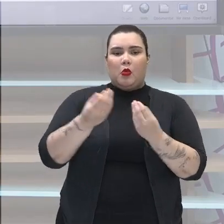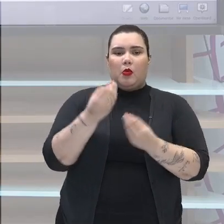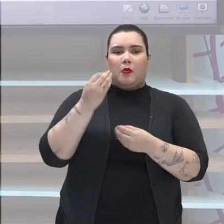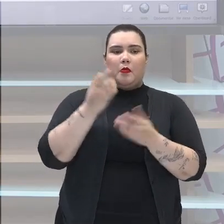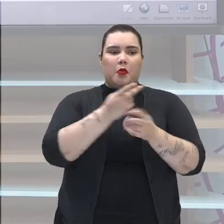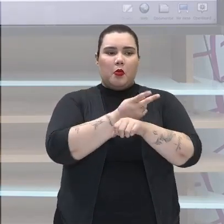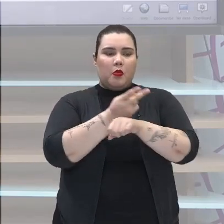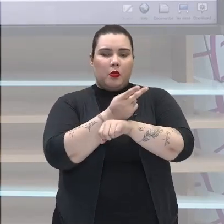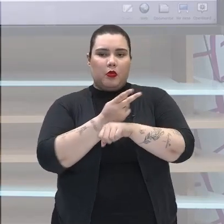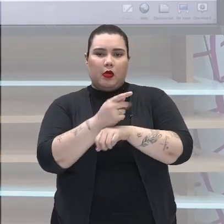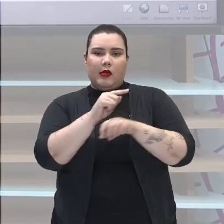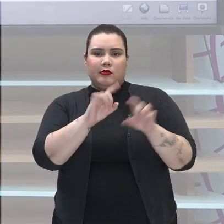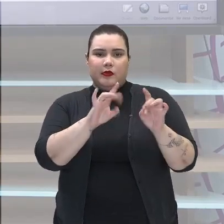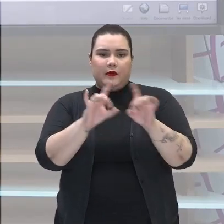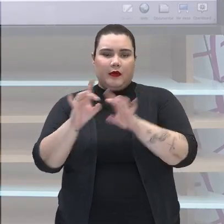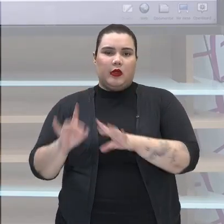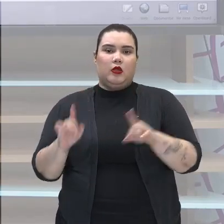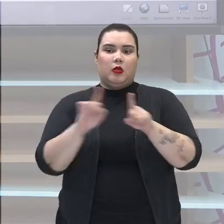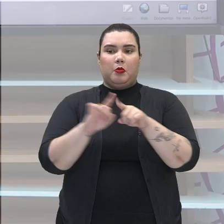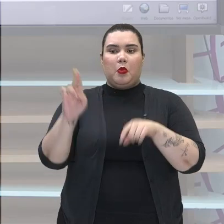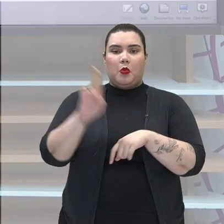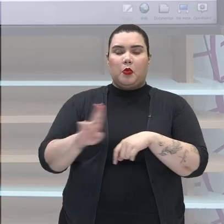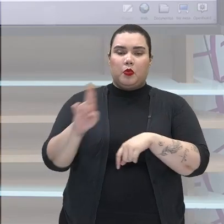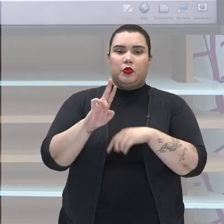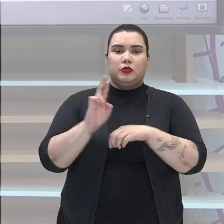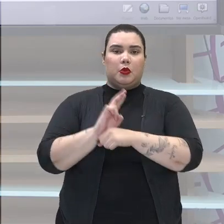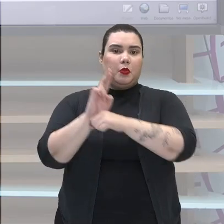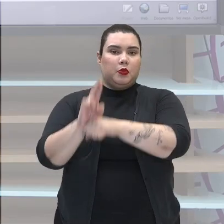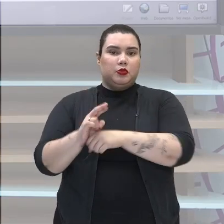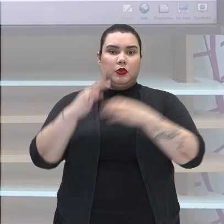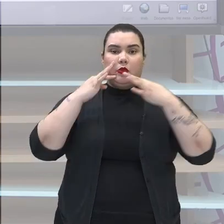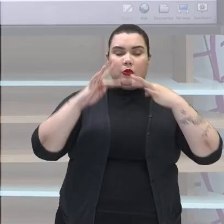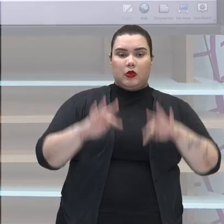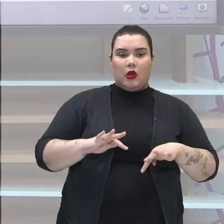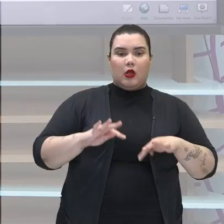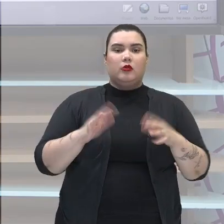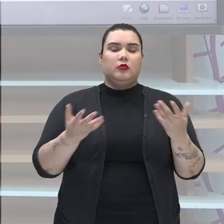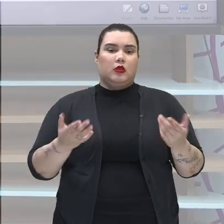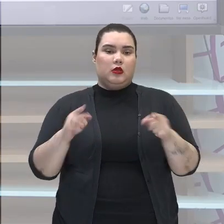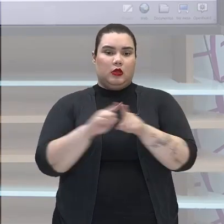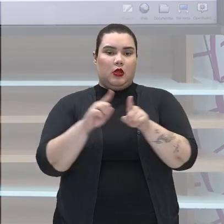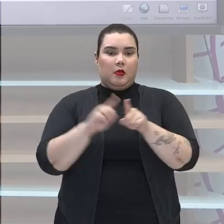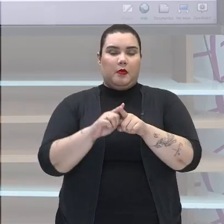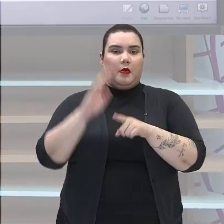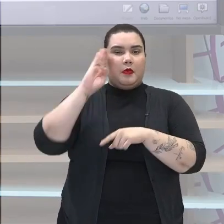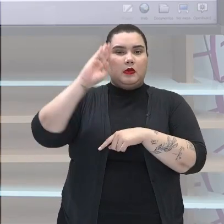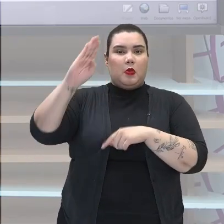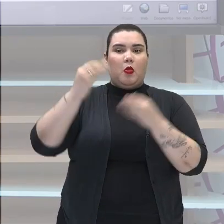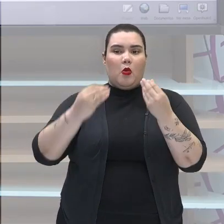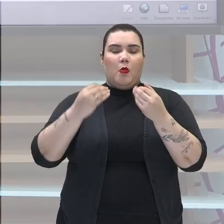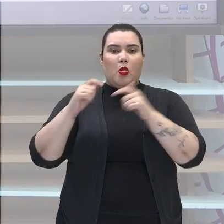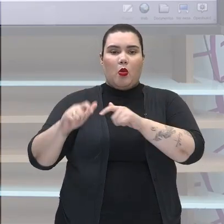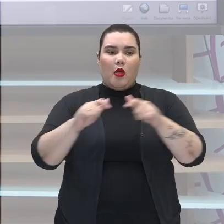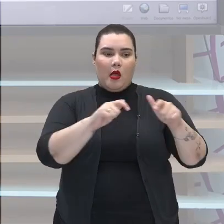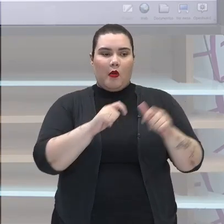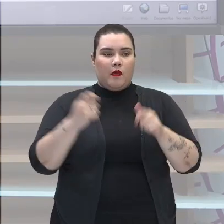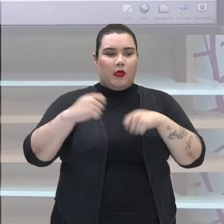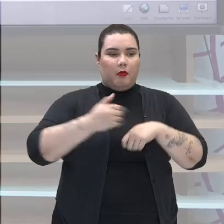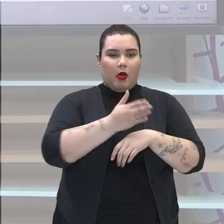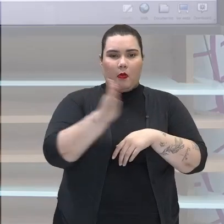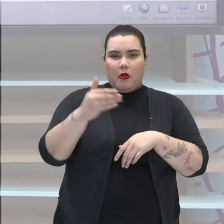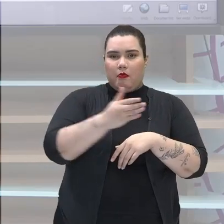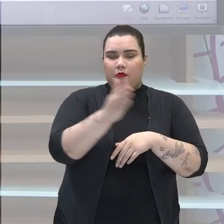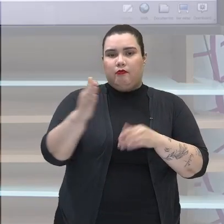mercados, exploração de recursos naturais e principalmente domínio de rotas comerciais, como